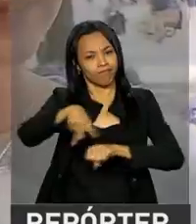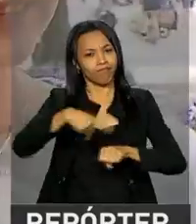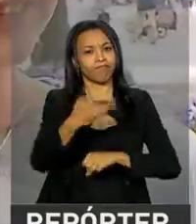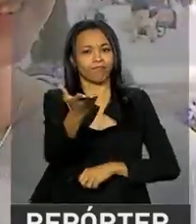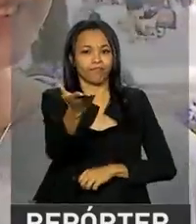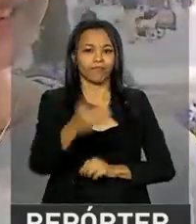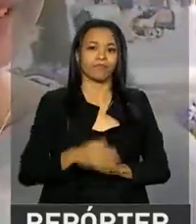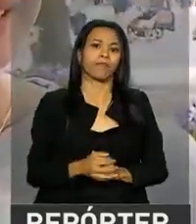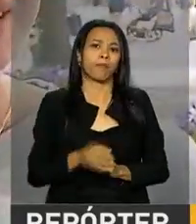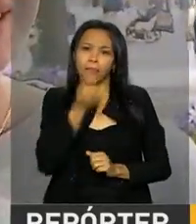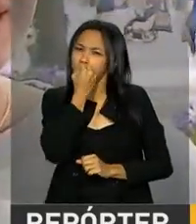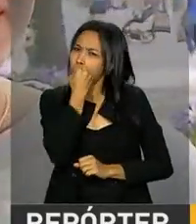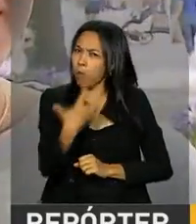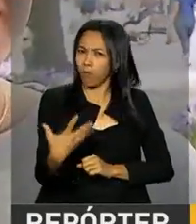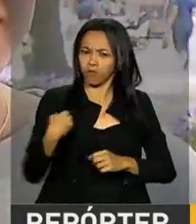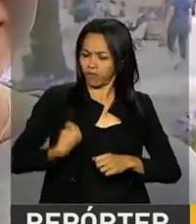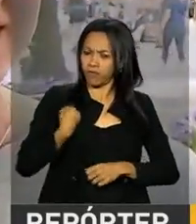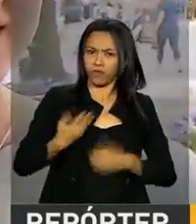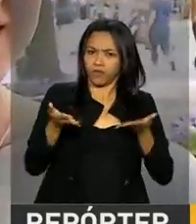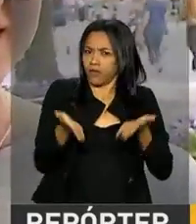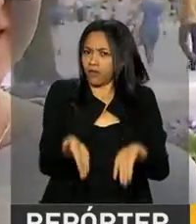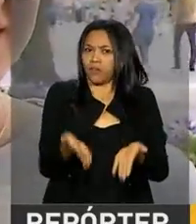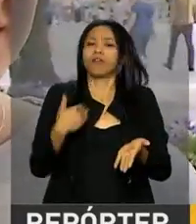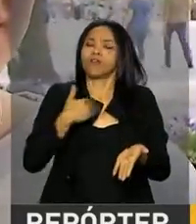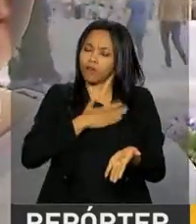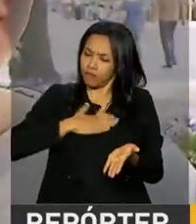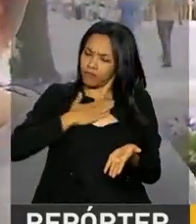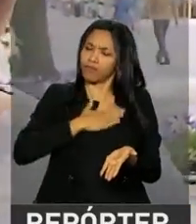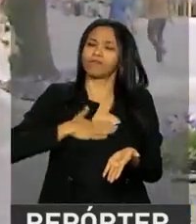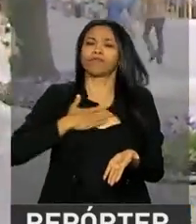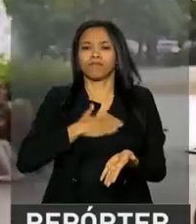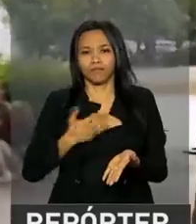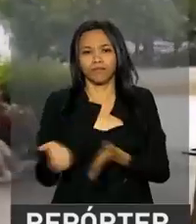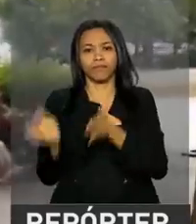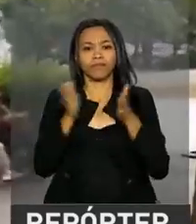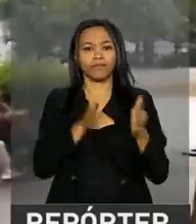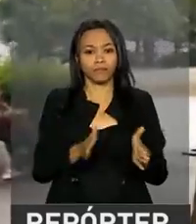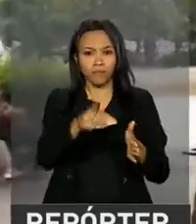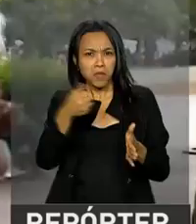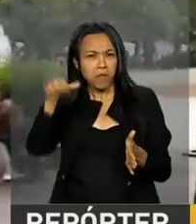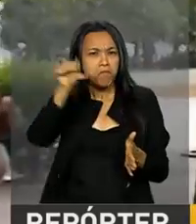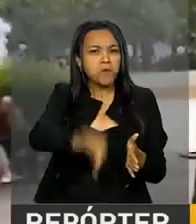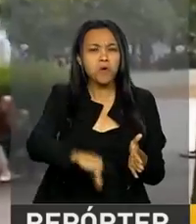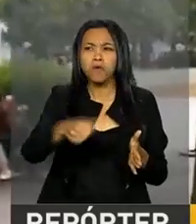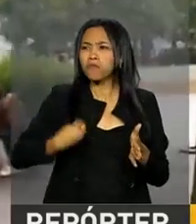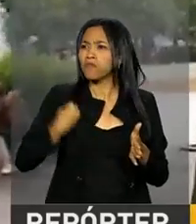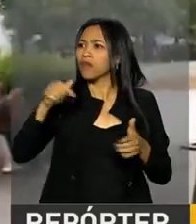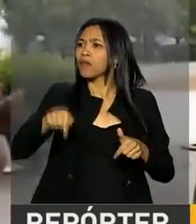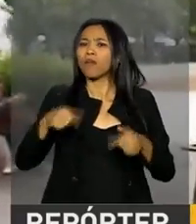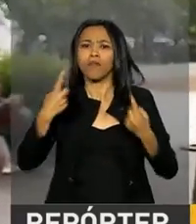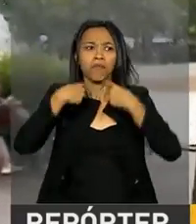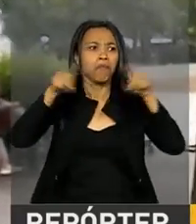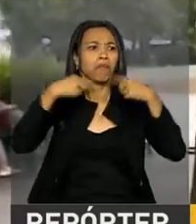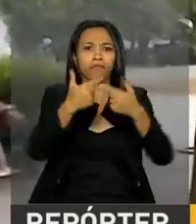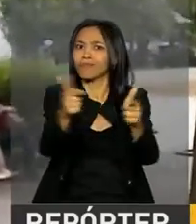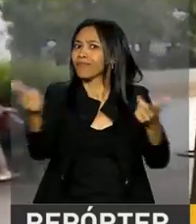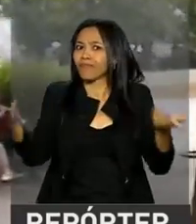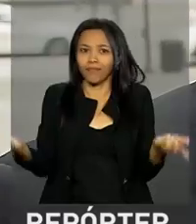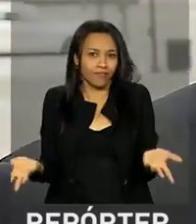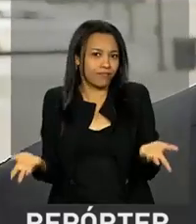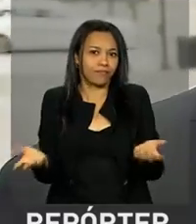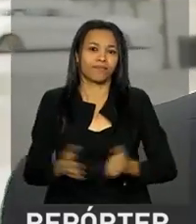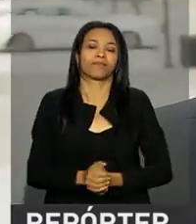país é muito bom viver na Noruega eu gosto muito daqui a pior coisa de viver na Noruega é não ter do que